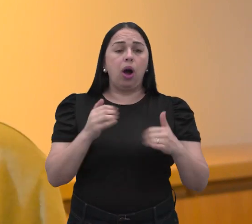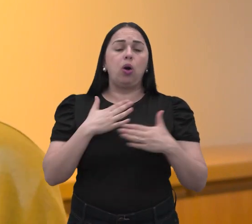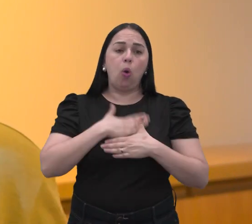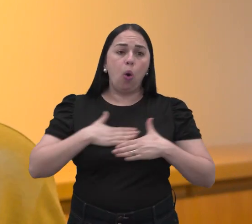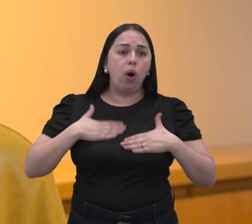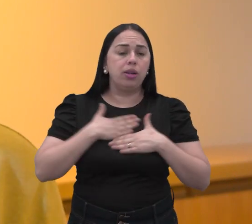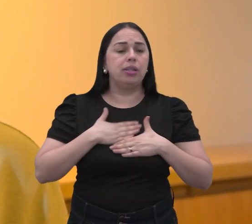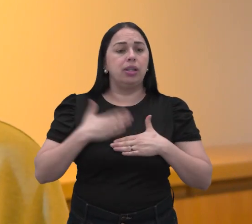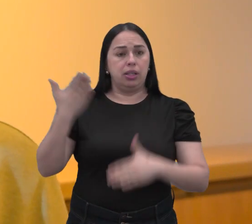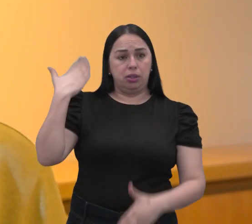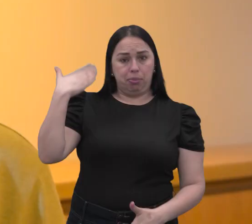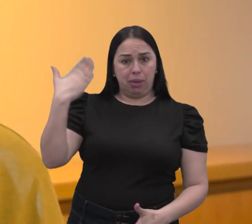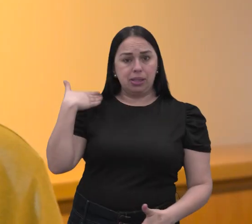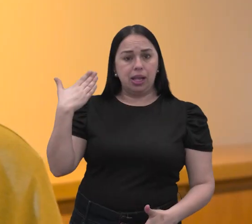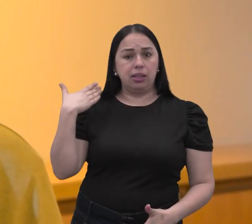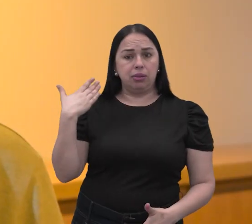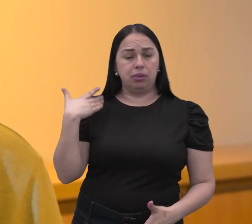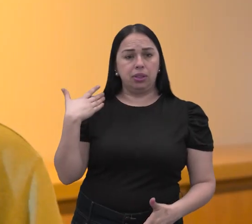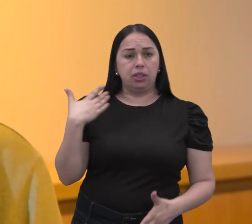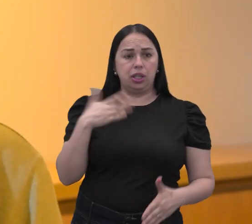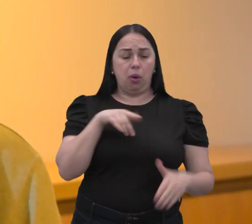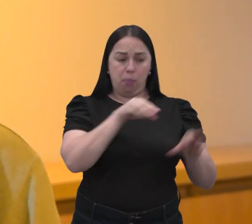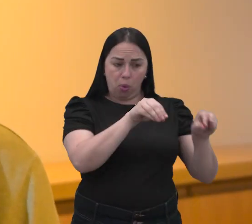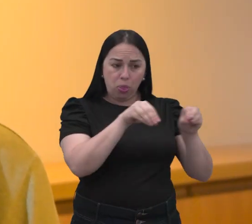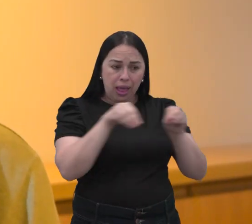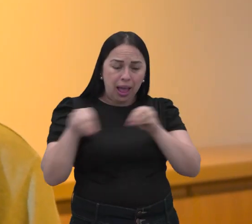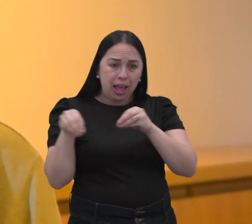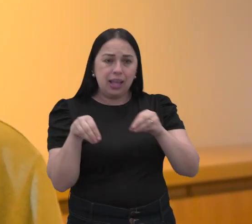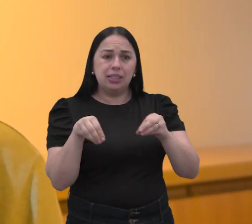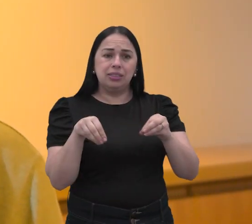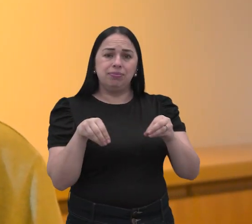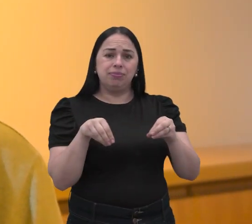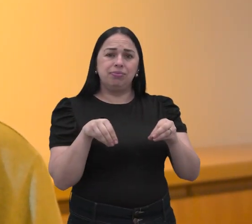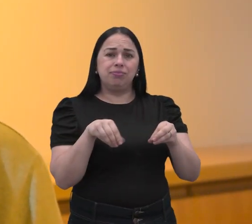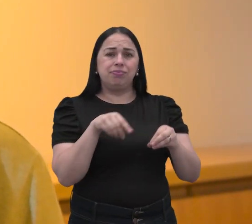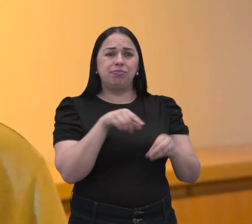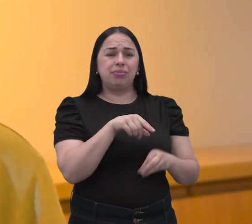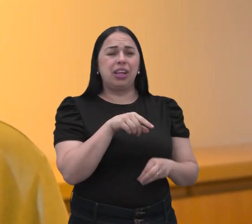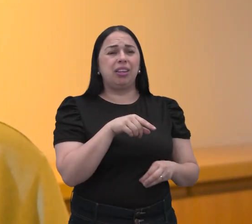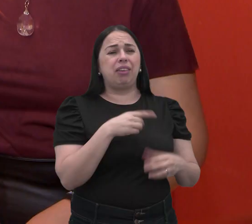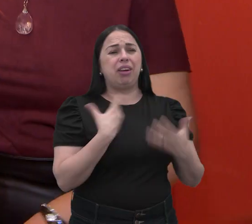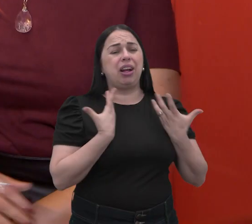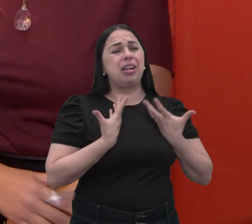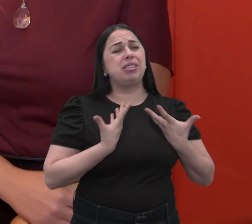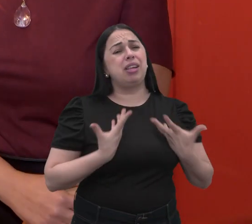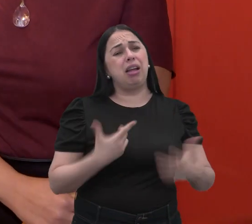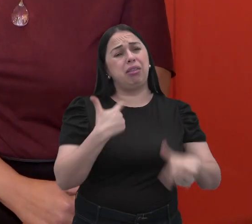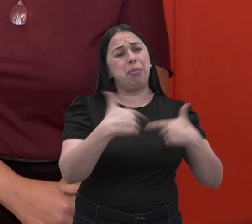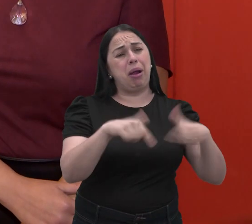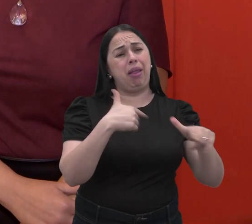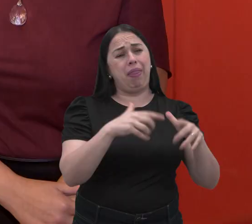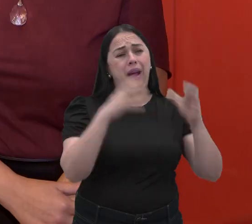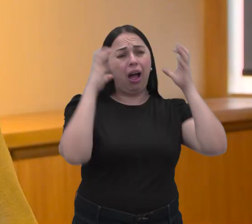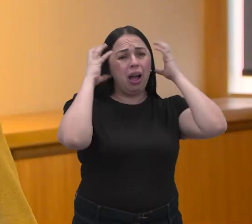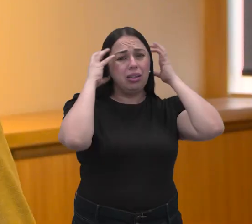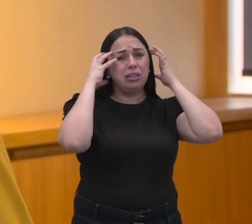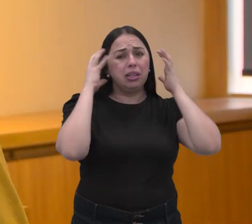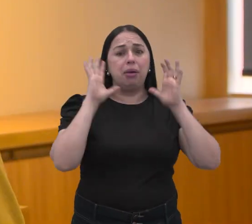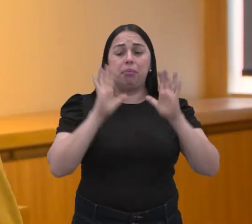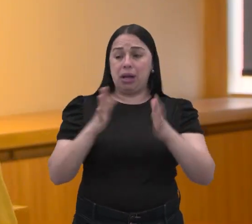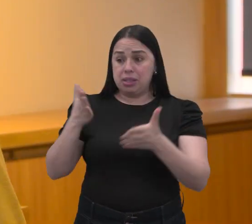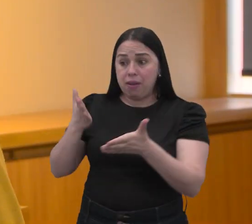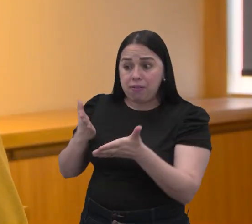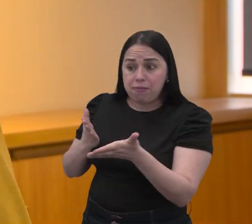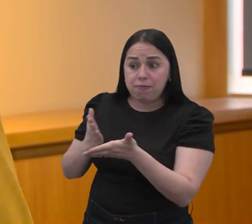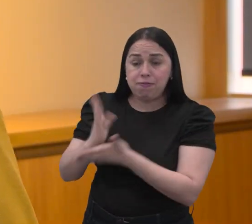E na época que eu saí de lá, de Barra Bonita, eu estava um pouquinho cansado do rádio, na verdade. E